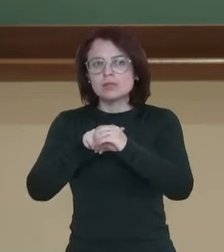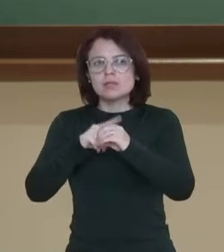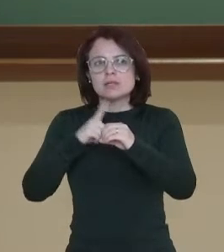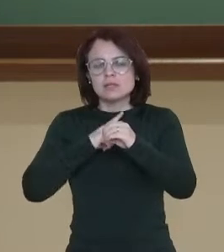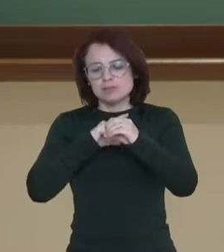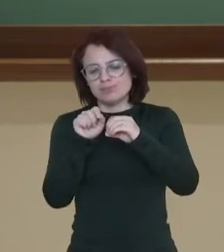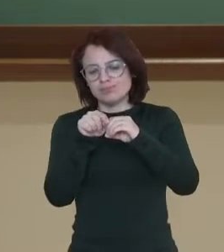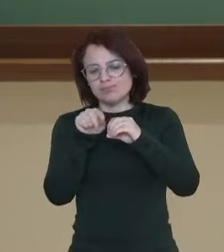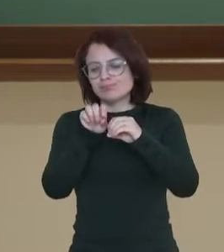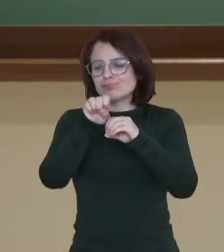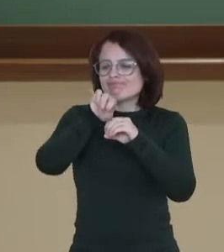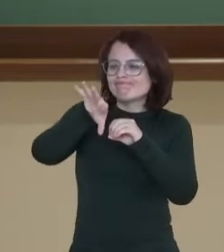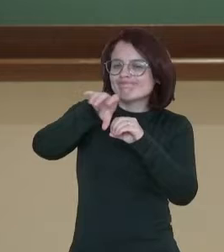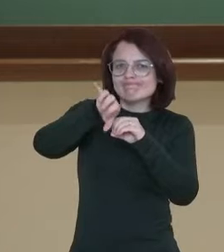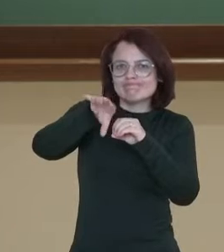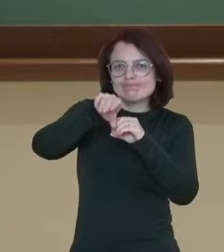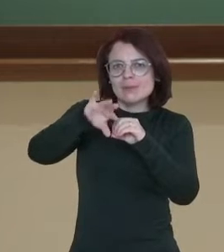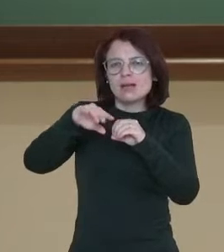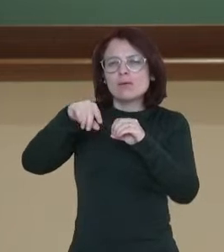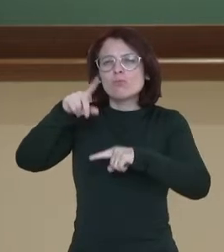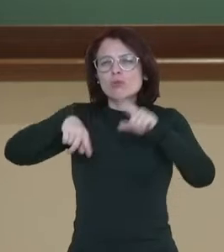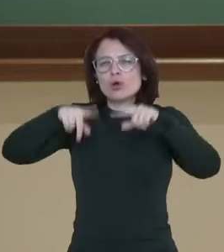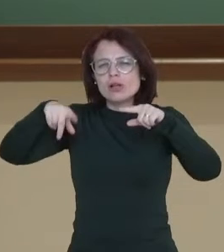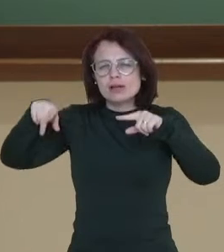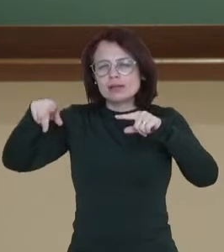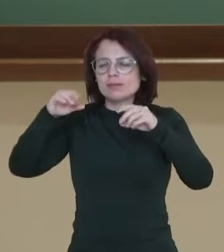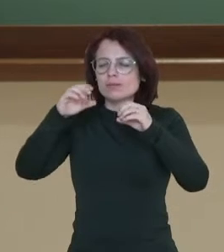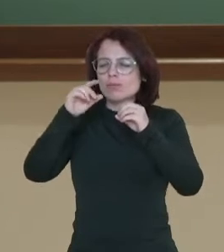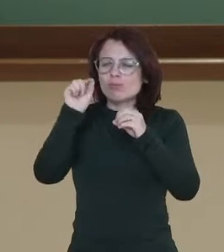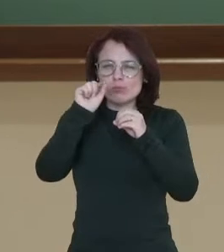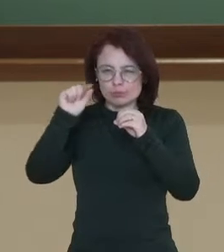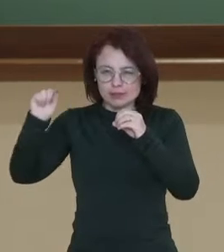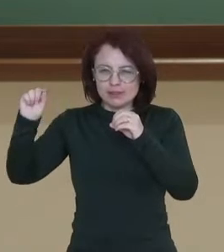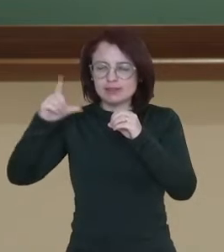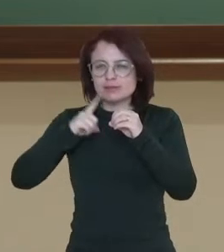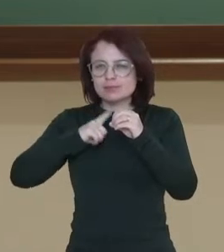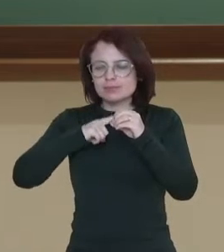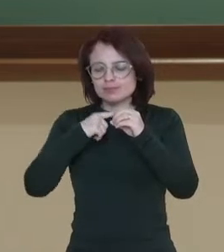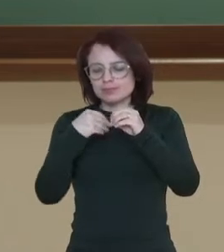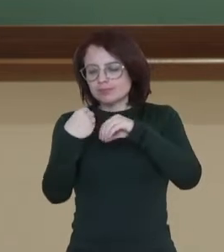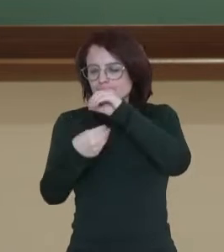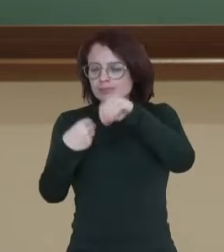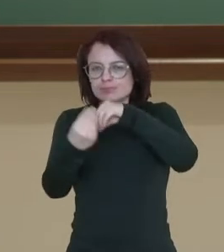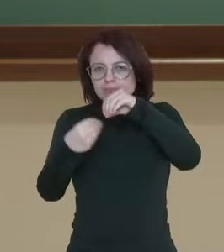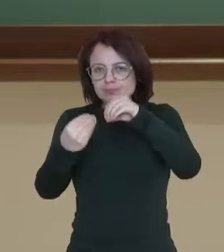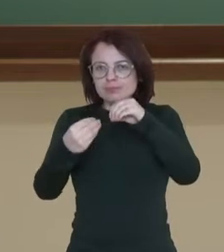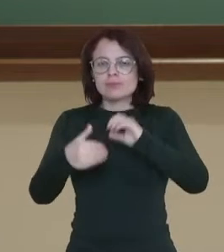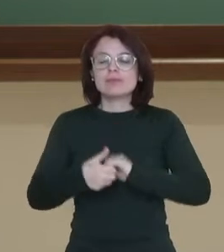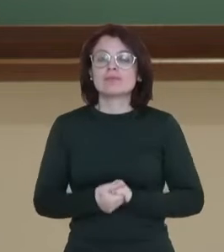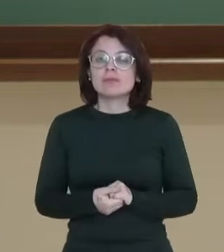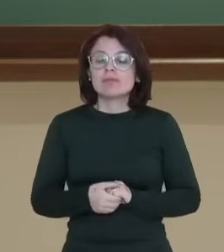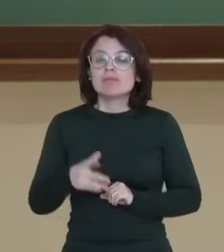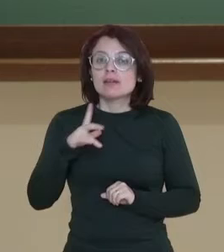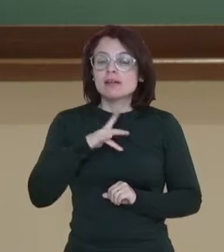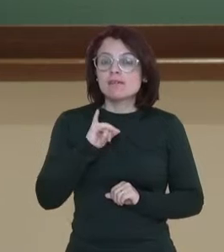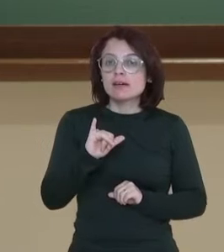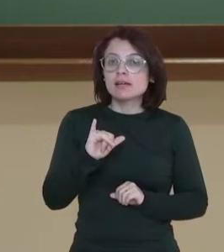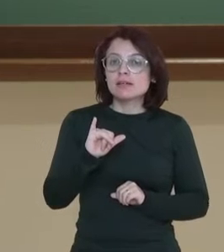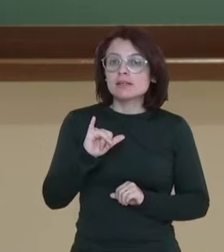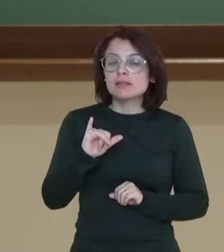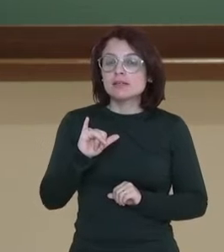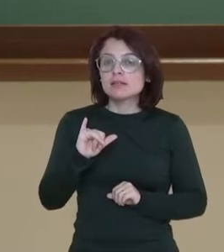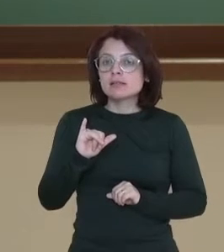libera, né, ele libera moléculas solúveis que são secretadas, né, por esse ovócito, por esse óvulo, tá? E que vão fazer